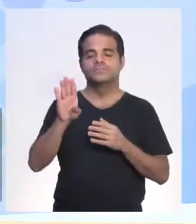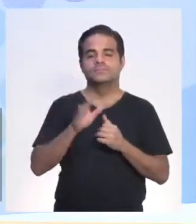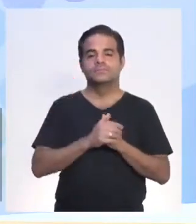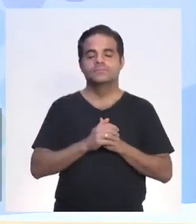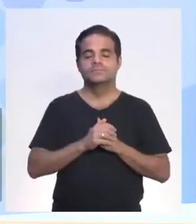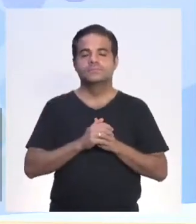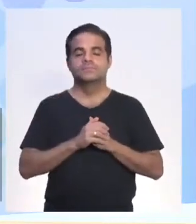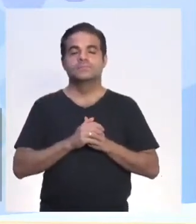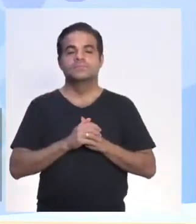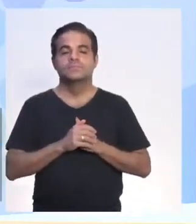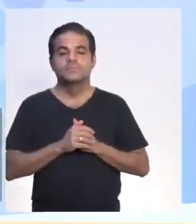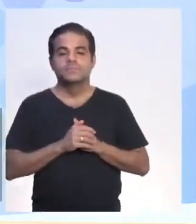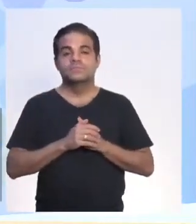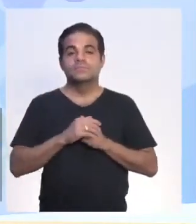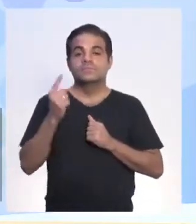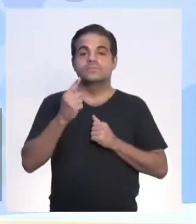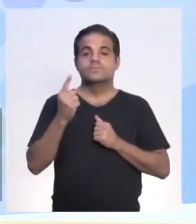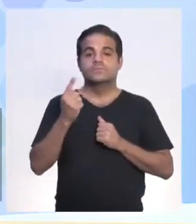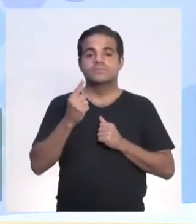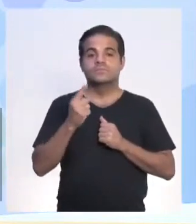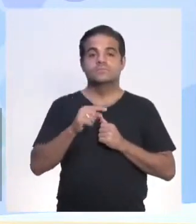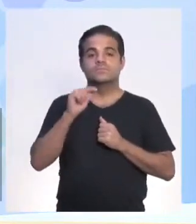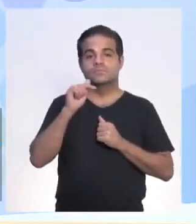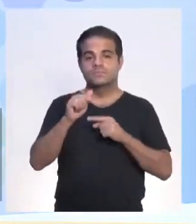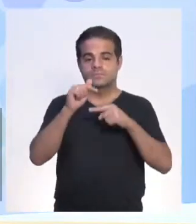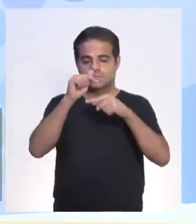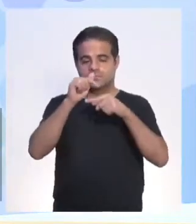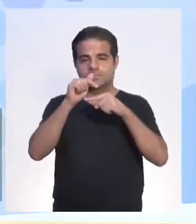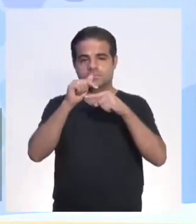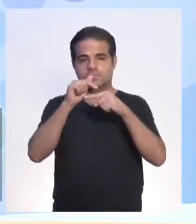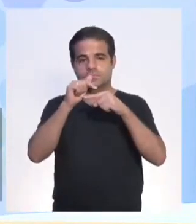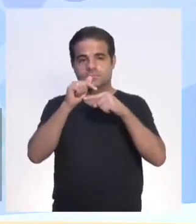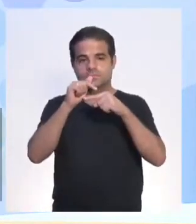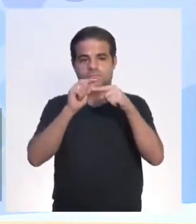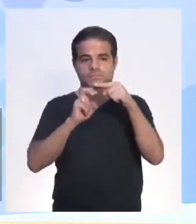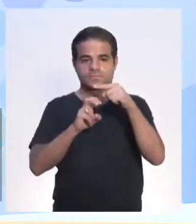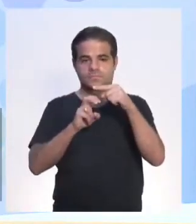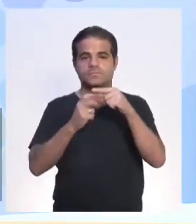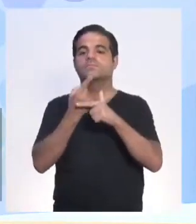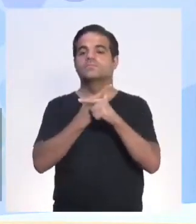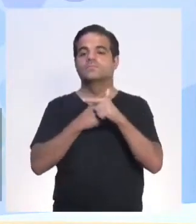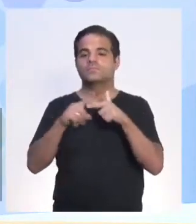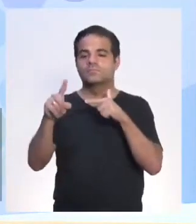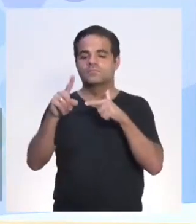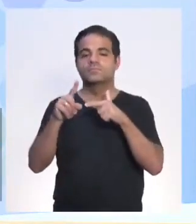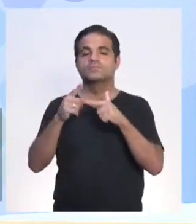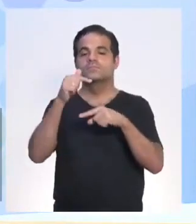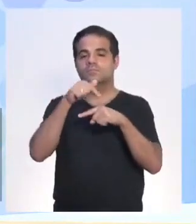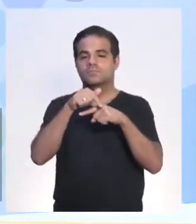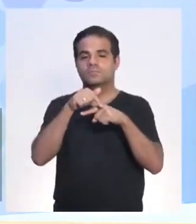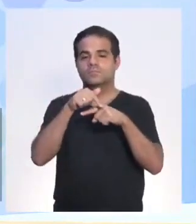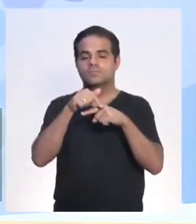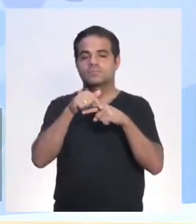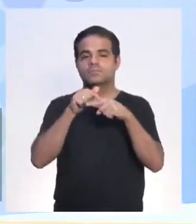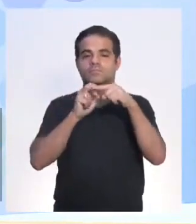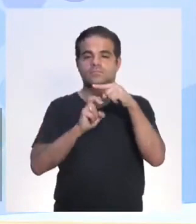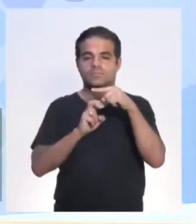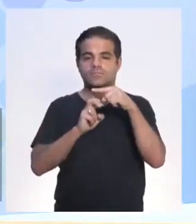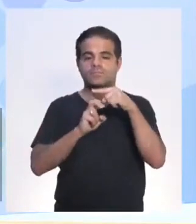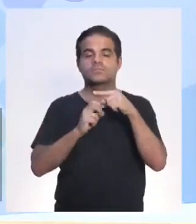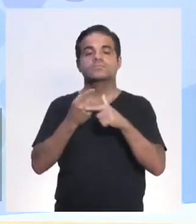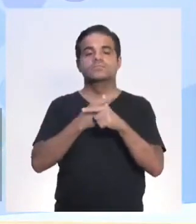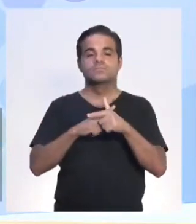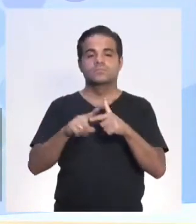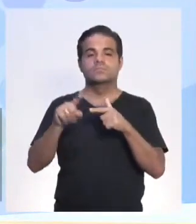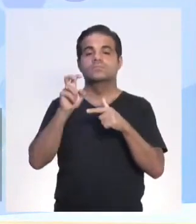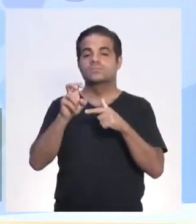Muito bem. Primeira fração, 7 quintos. Então, vou dividir 7 dividido por 5.